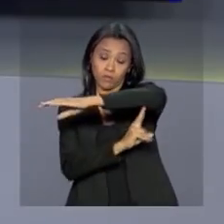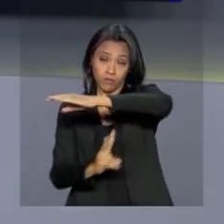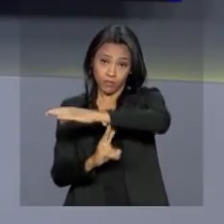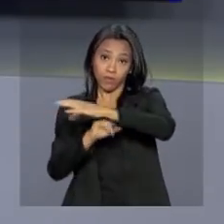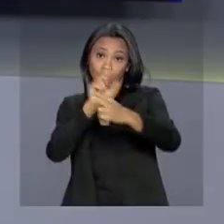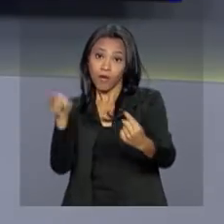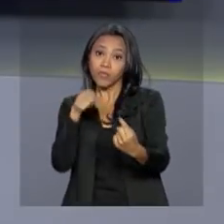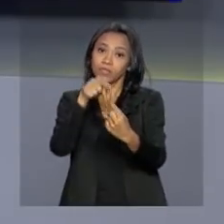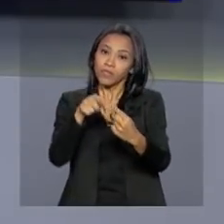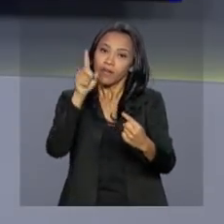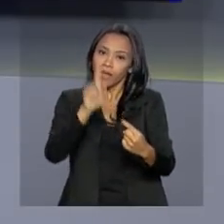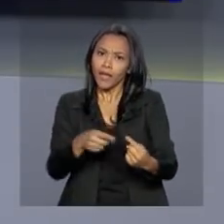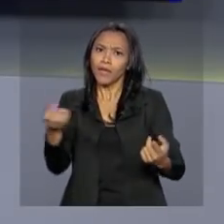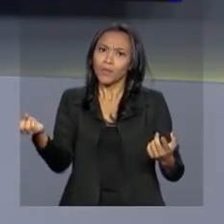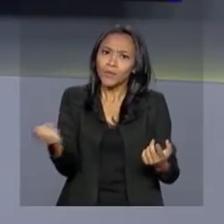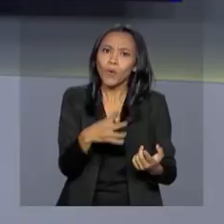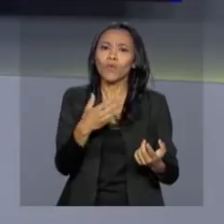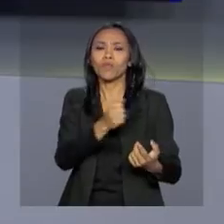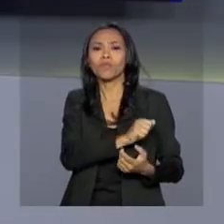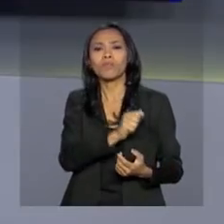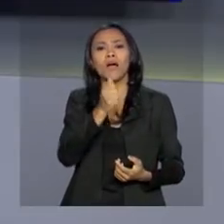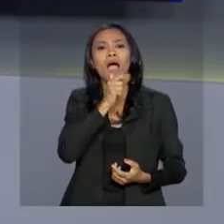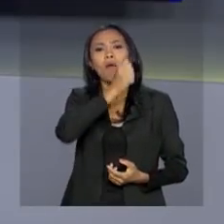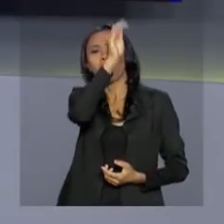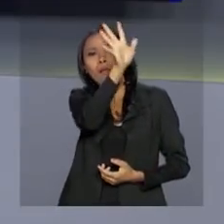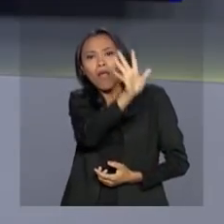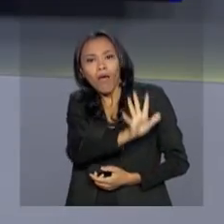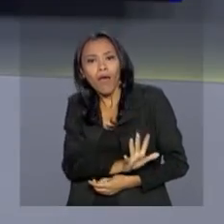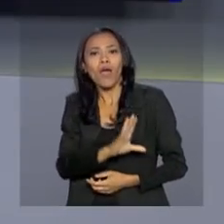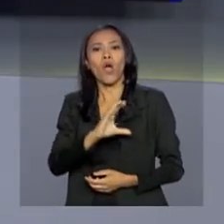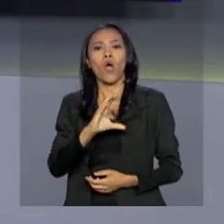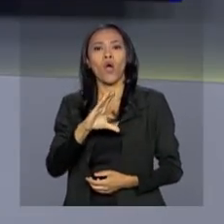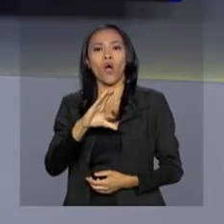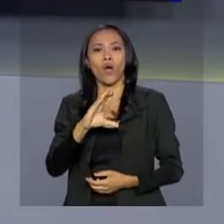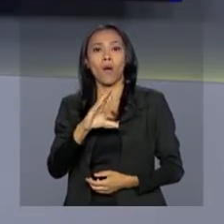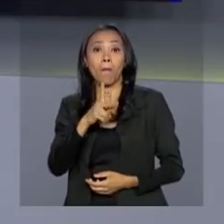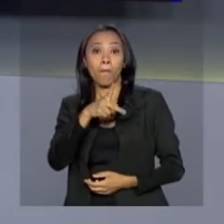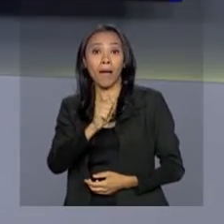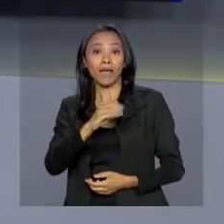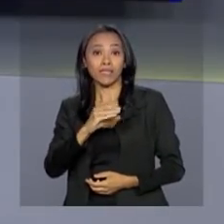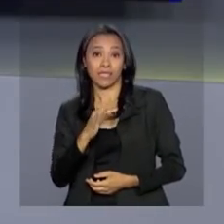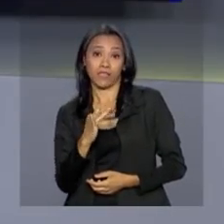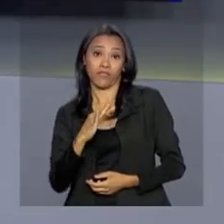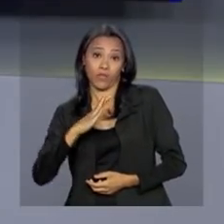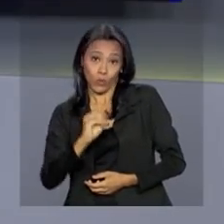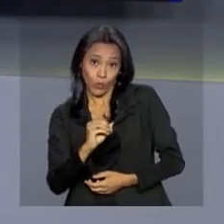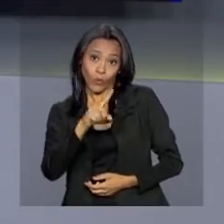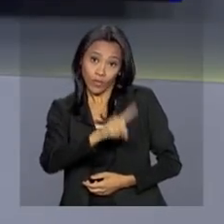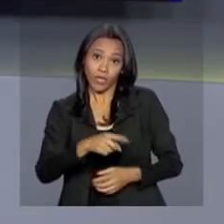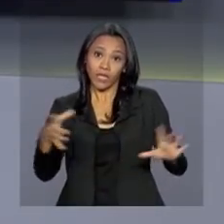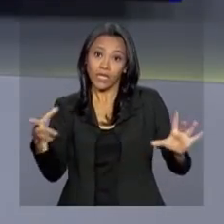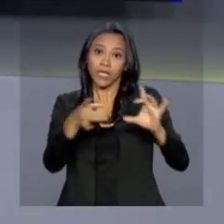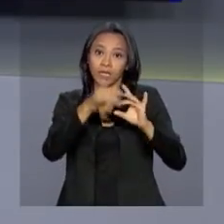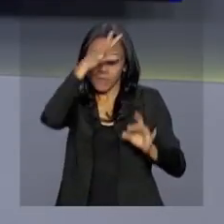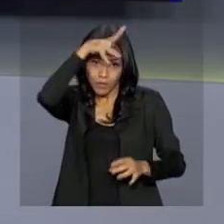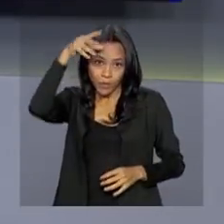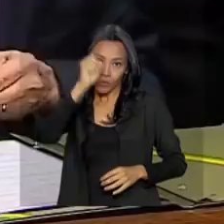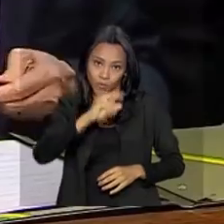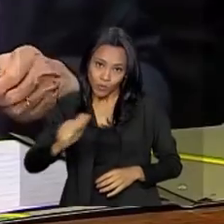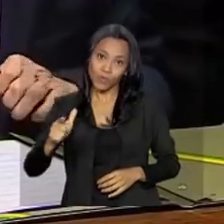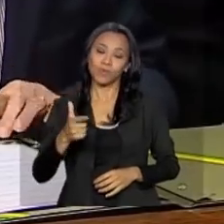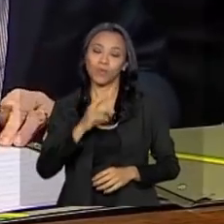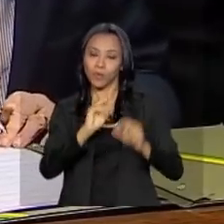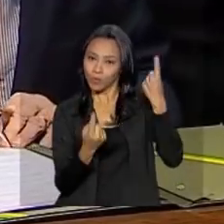abrir um novo caminho com o Oceano Pacífico por um corredor rodoviário que liga o Mato Grosso do Sul com portos do